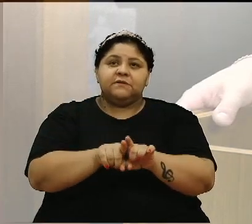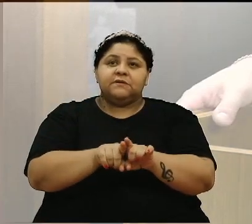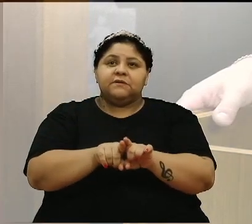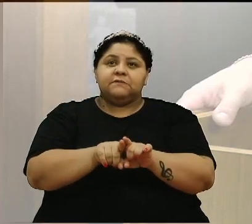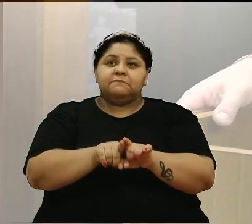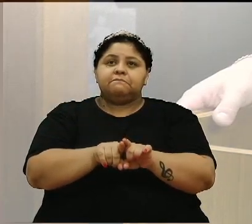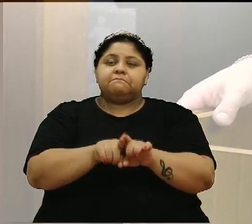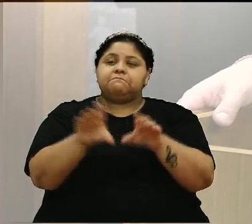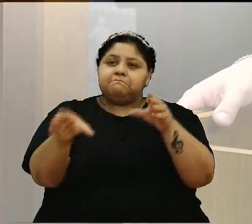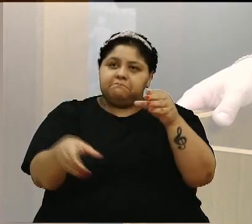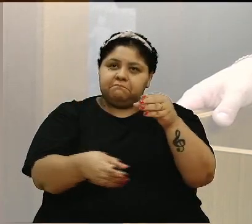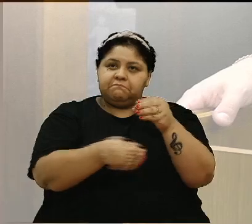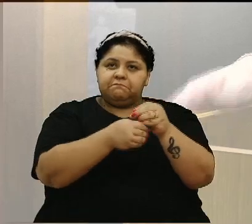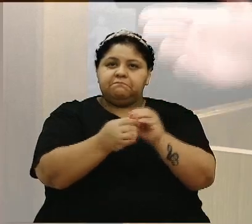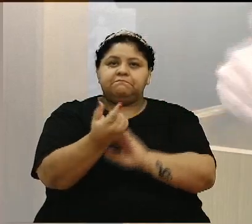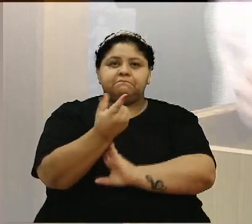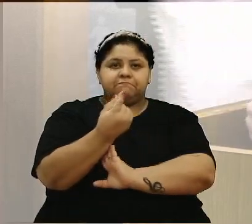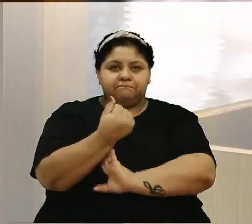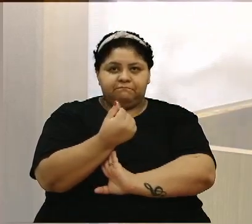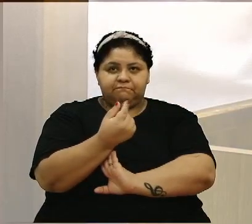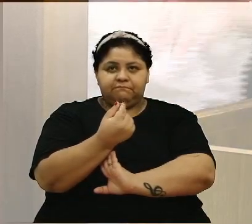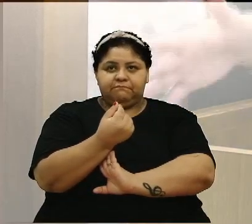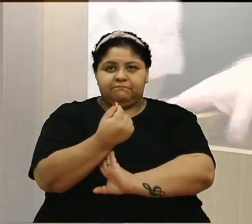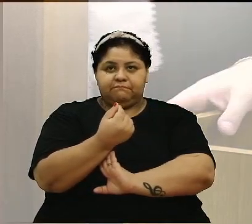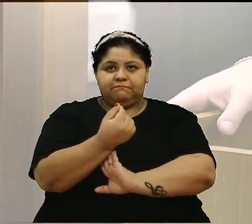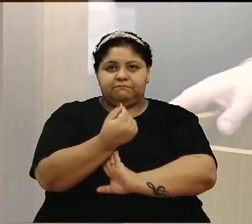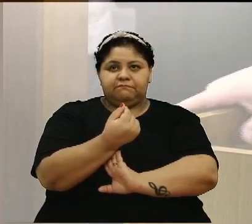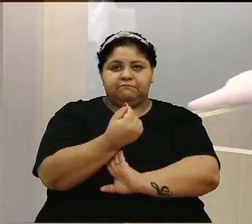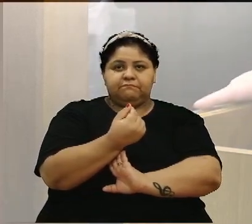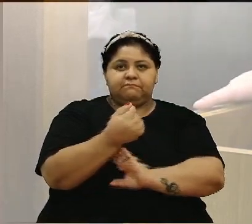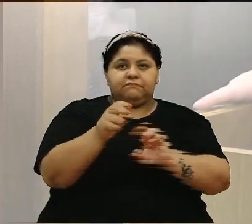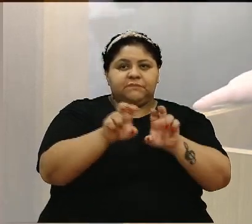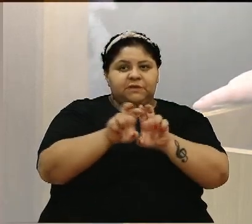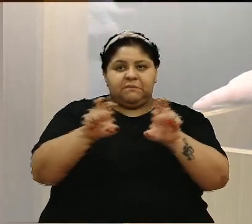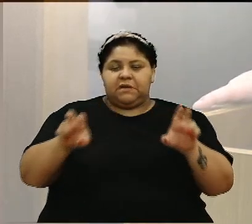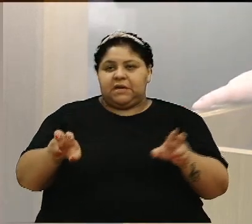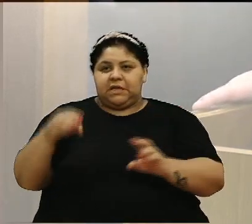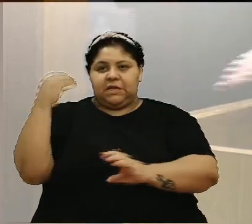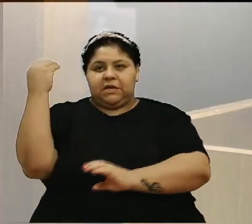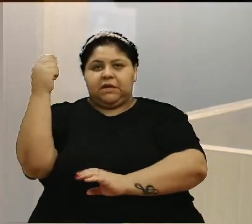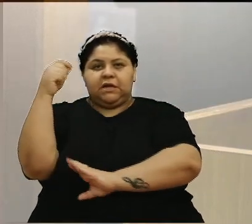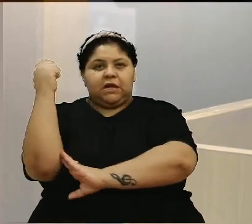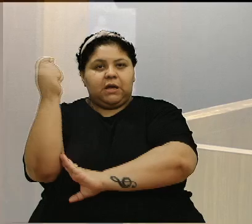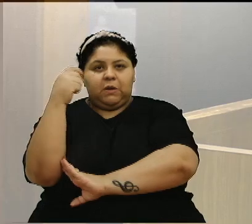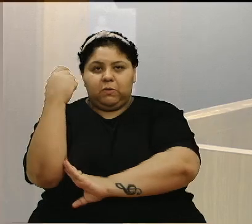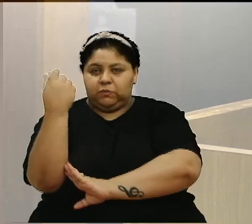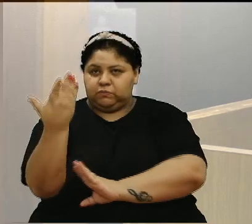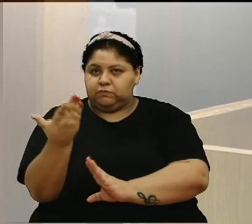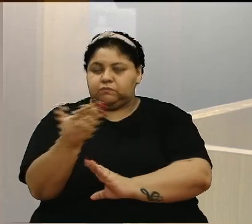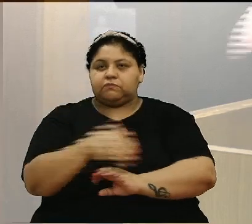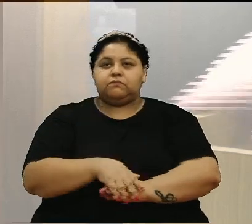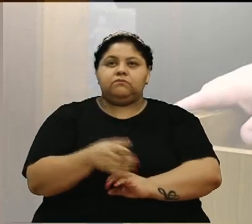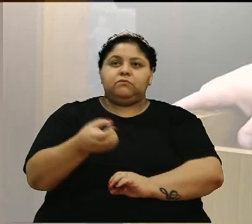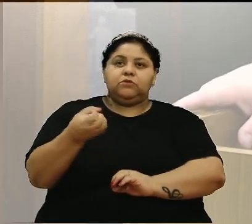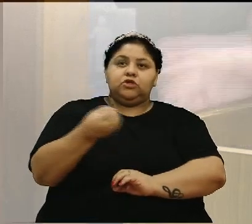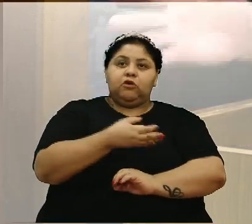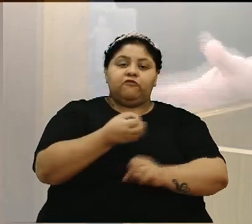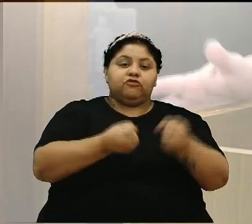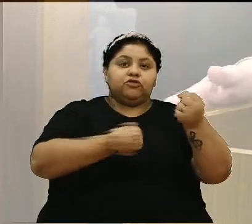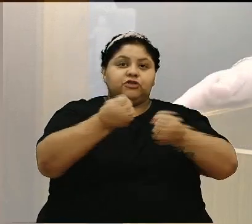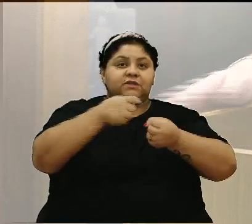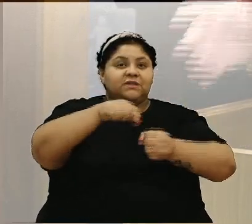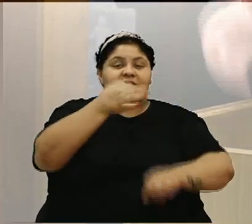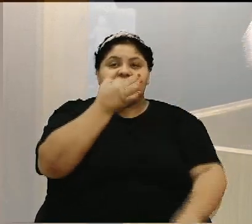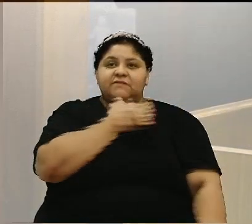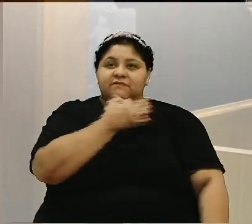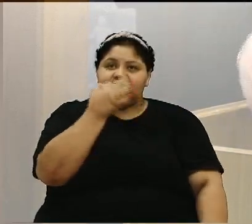emenda parlamentar, seja impositiva ou seja da bancada gaúcha, de novas viaturas. E aqui em